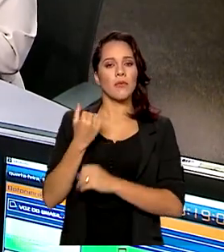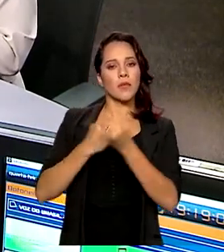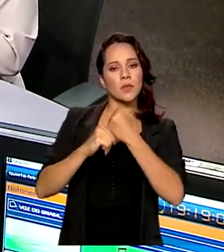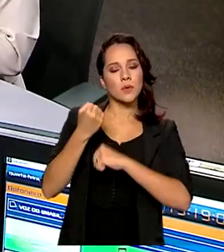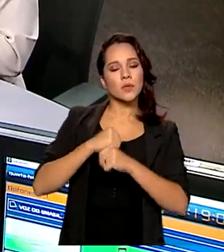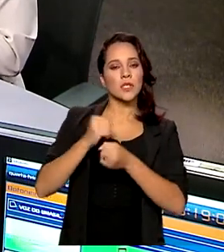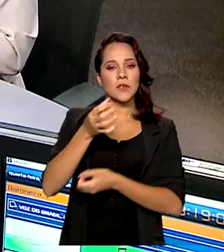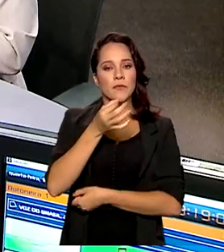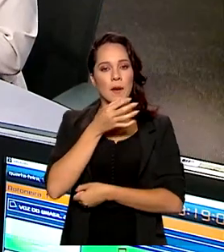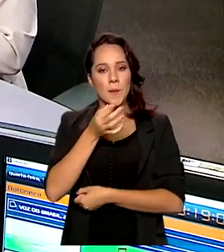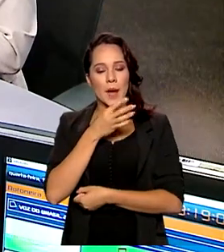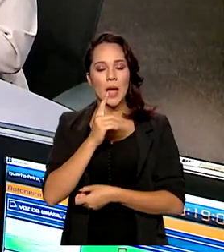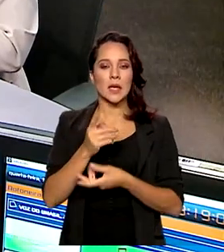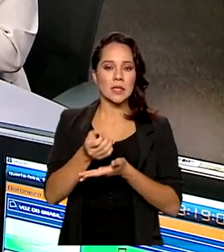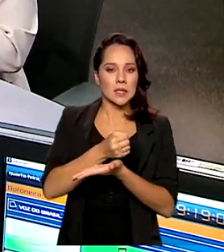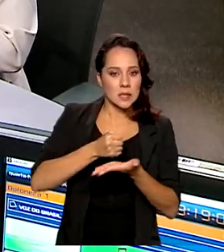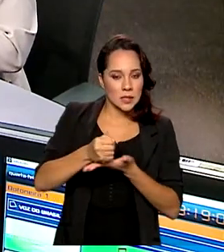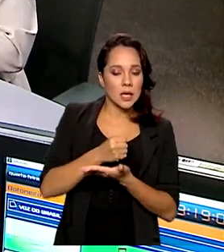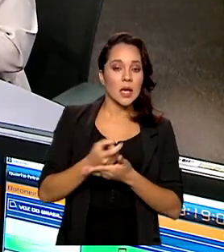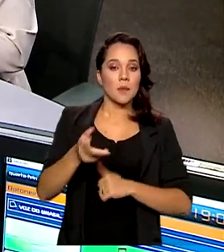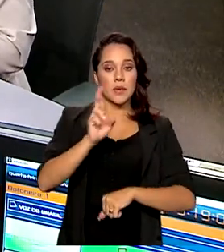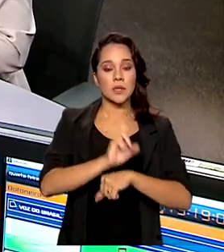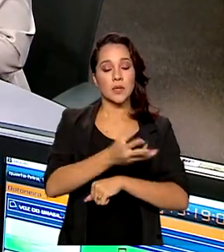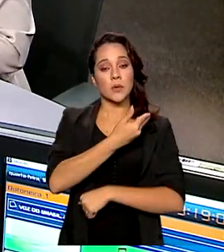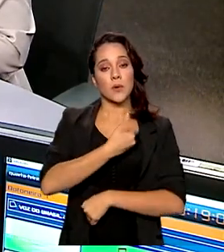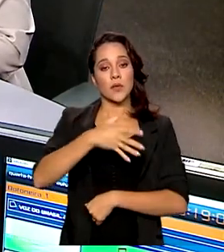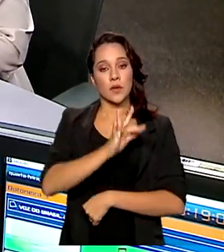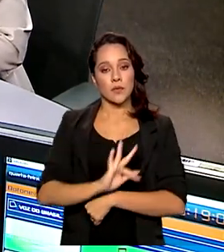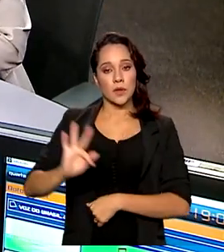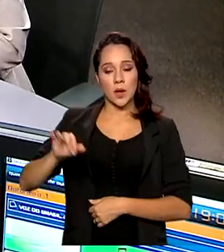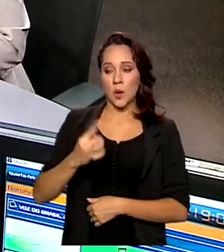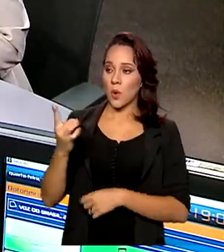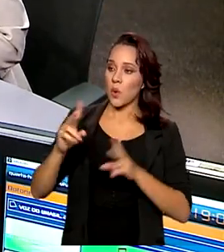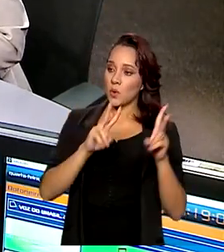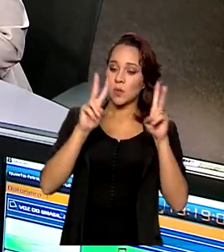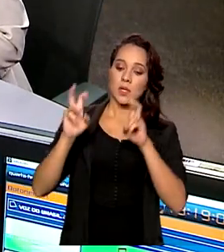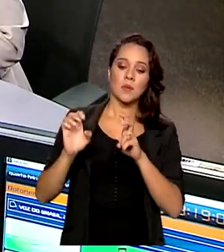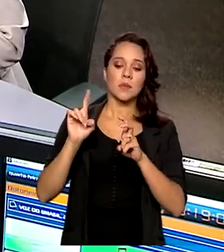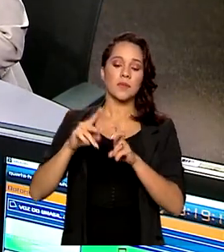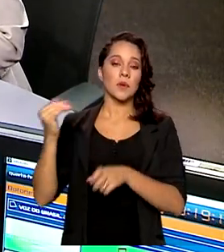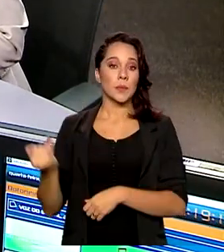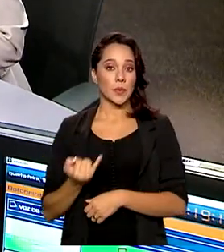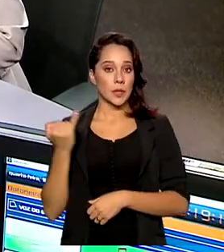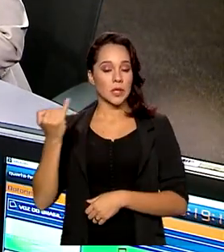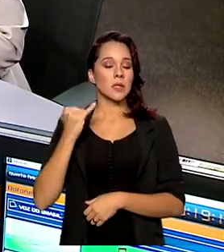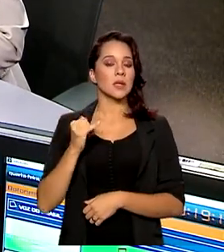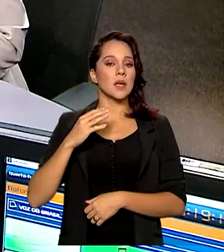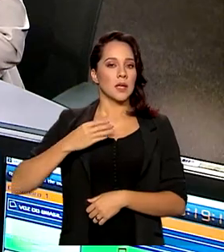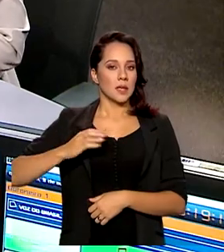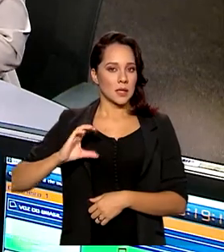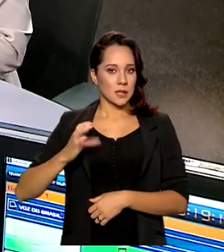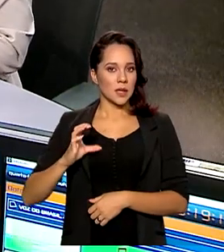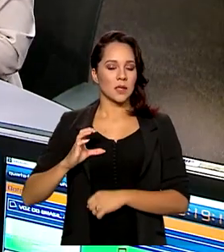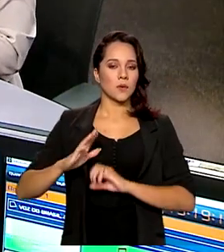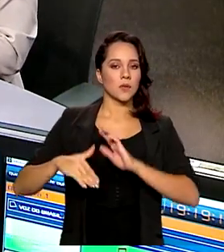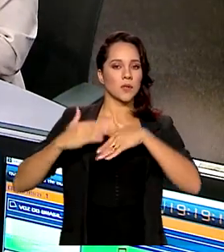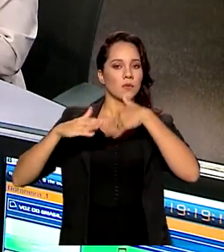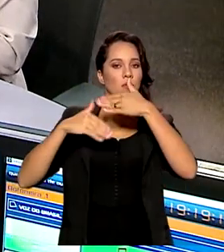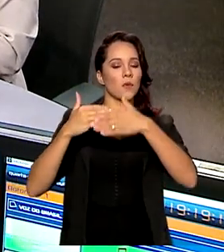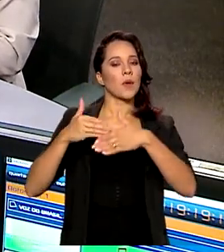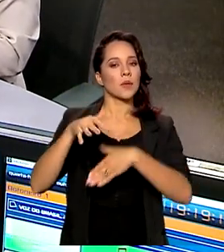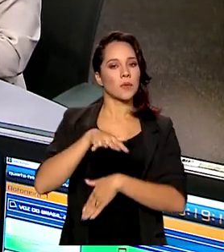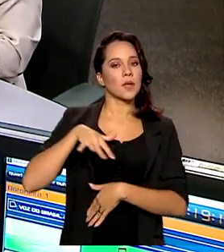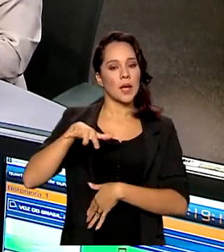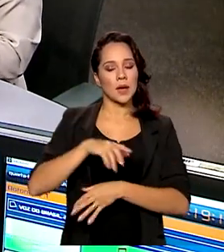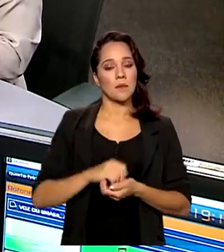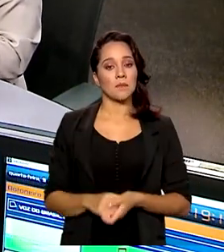indústrias farmacêuticas e representantes do governo federal. Um dos temas tratados foi a importância da ciência no desenvolvimento do